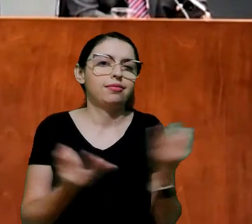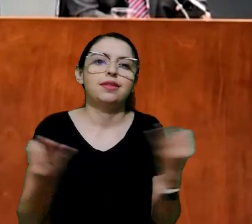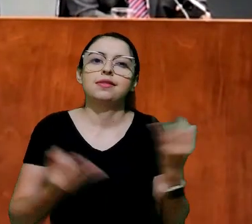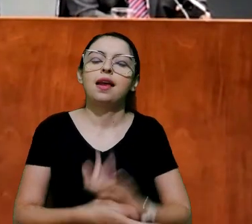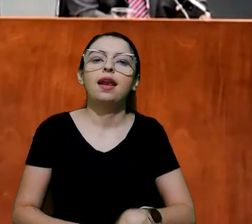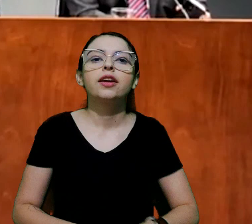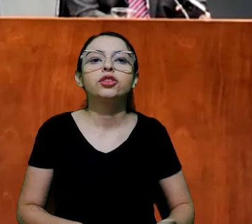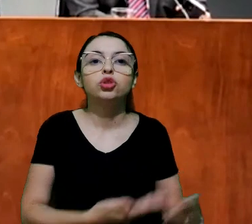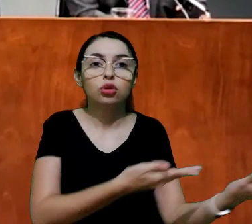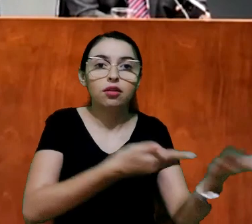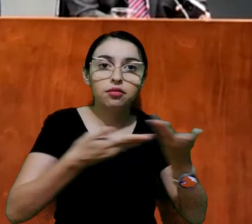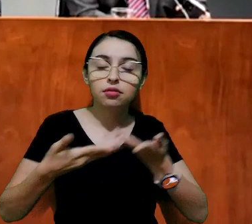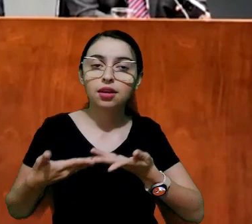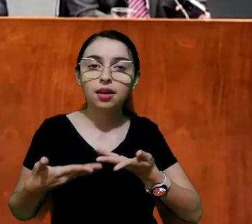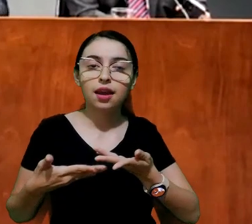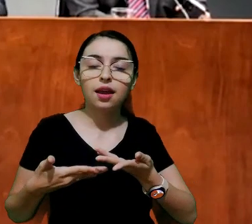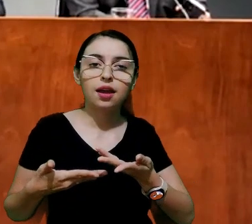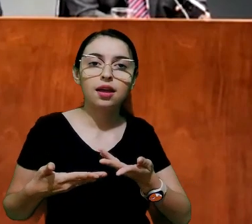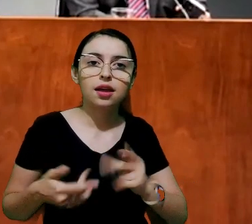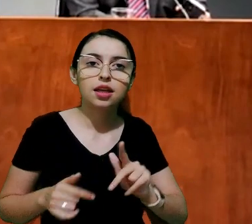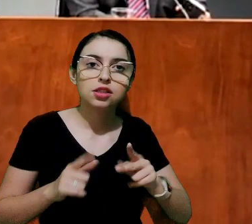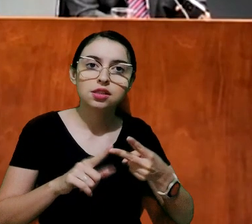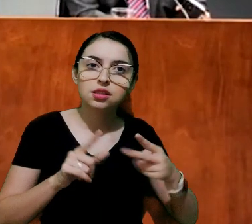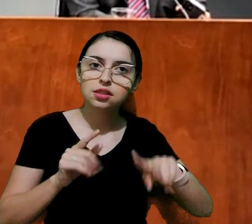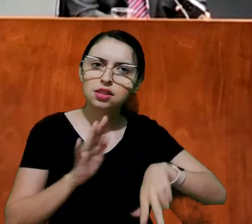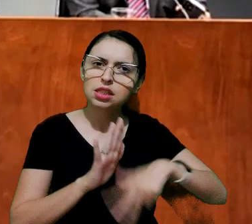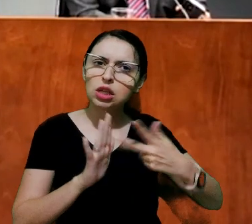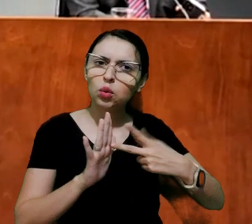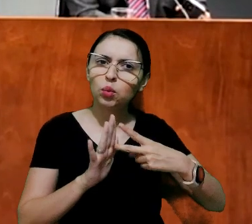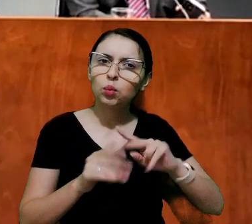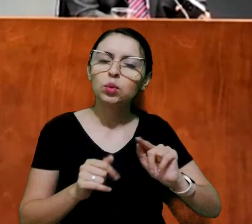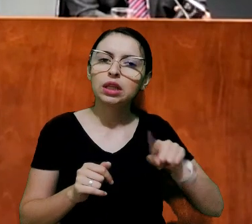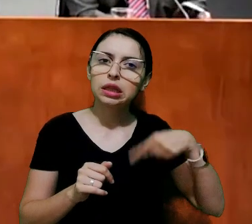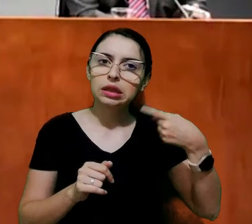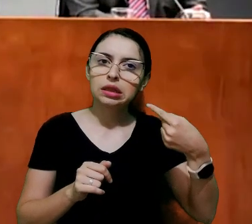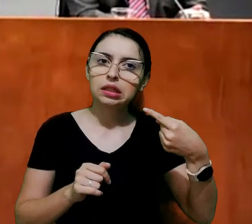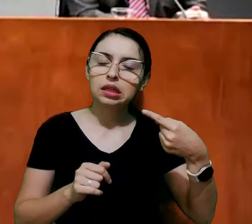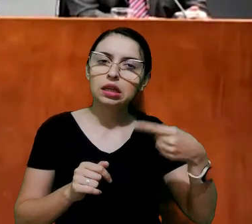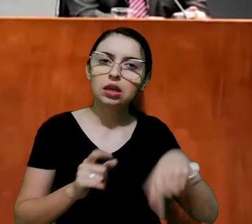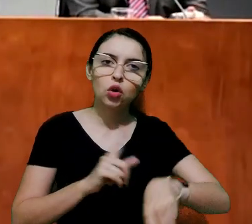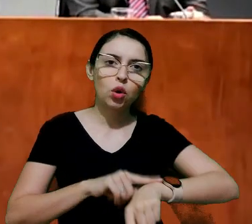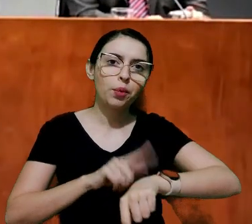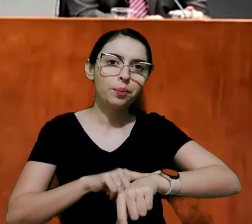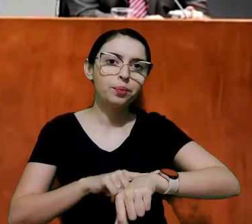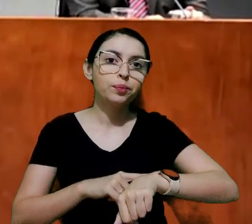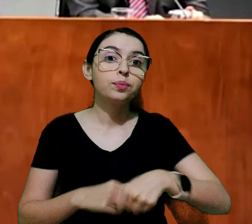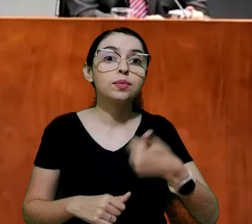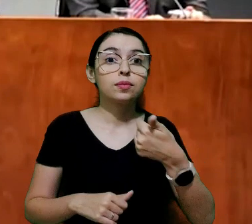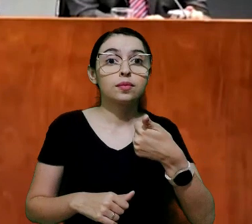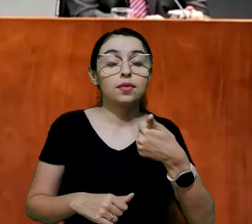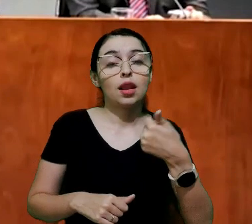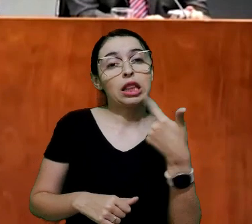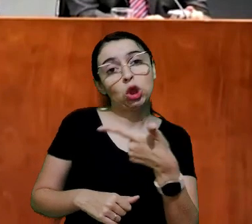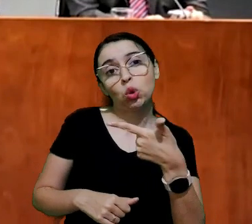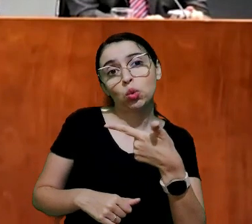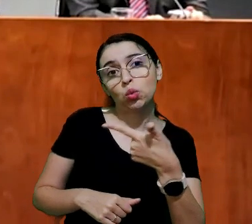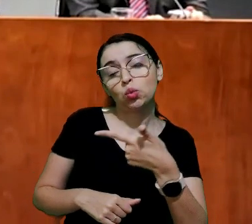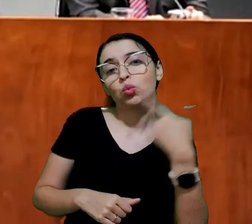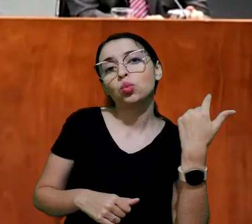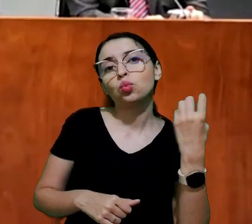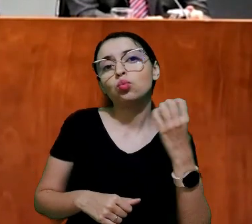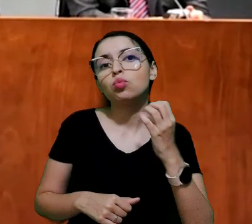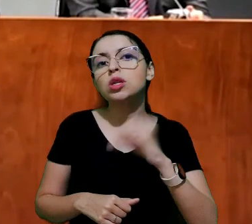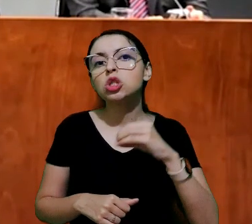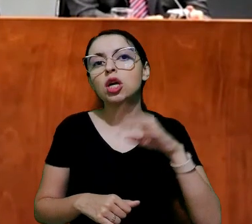é excelente, e quero convidá-los para a segunda parte do nosso evento, que